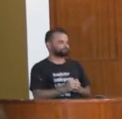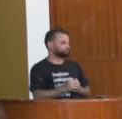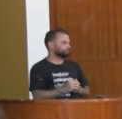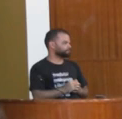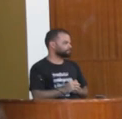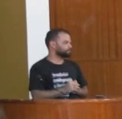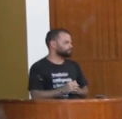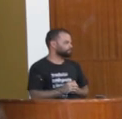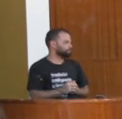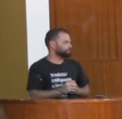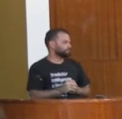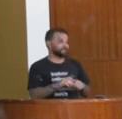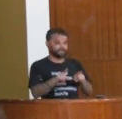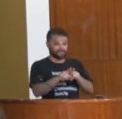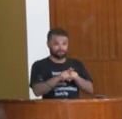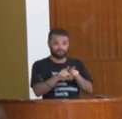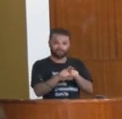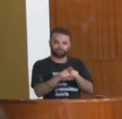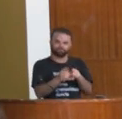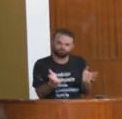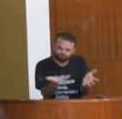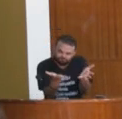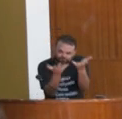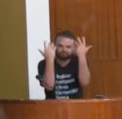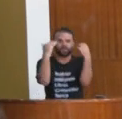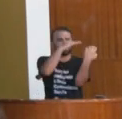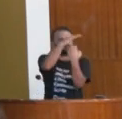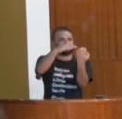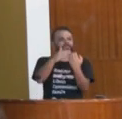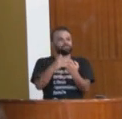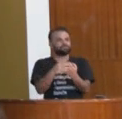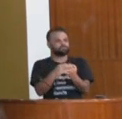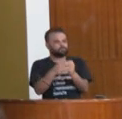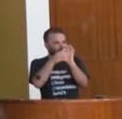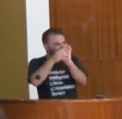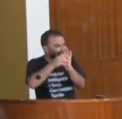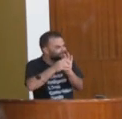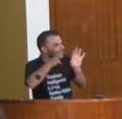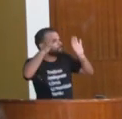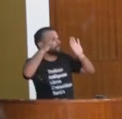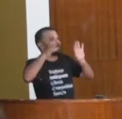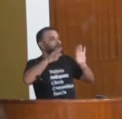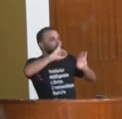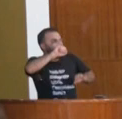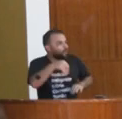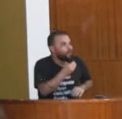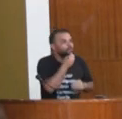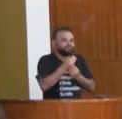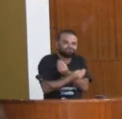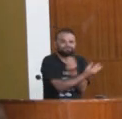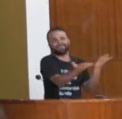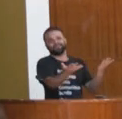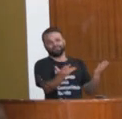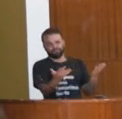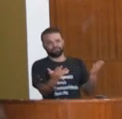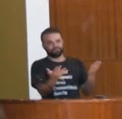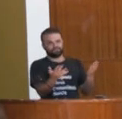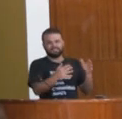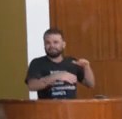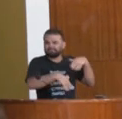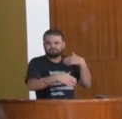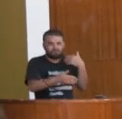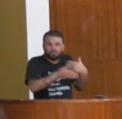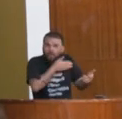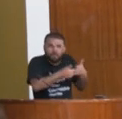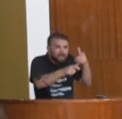e mobilizar as empresas a promoverem as mesmas oportunidades para todas as pessoas, independente da sua necessidade,